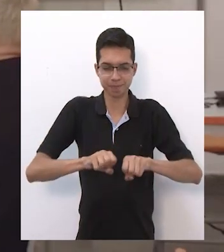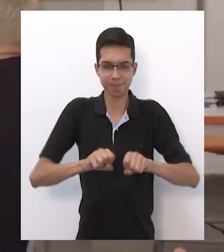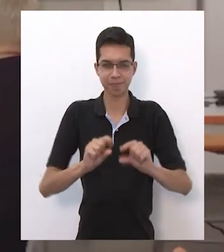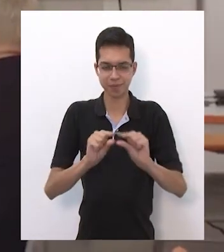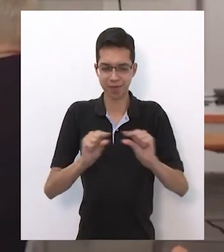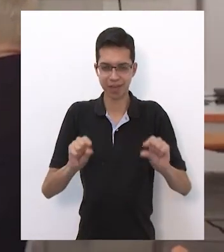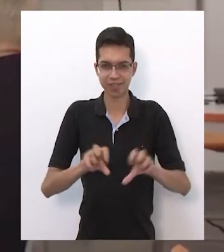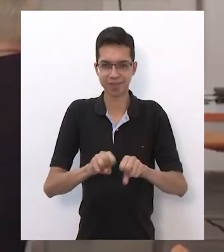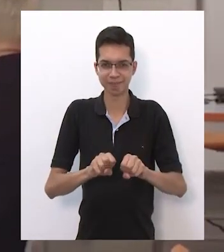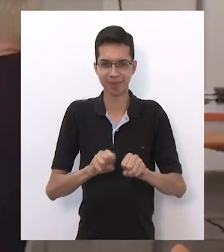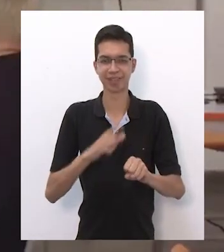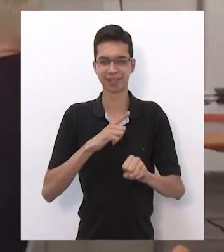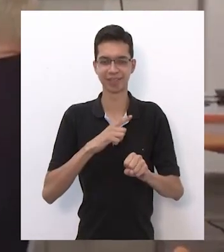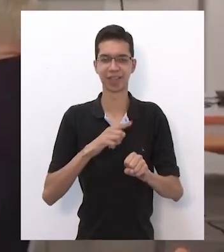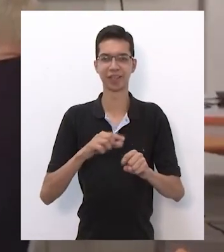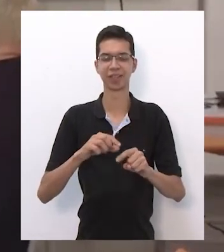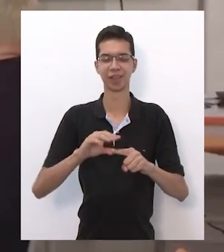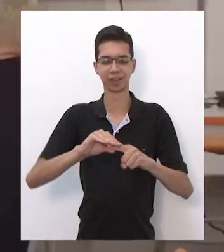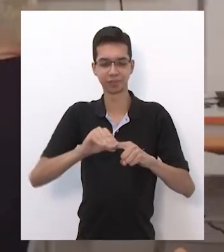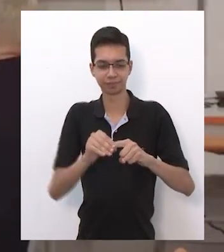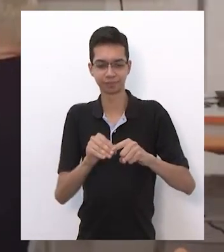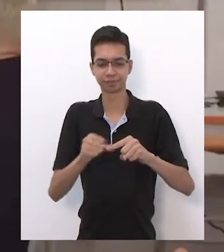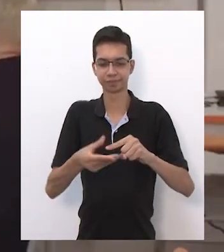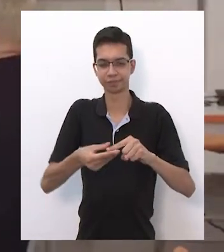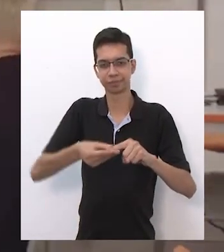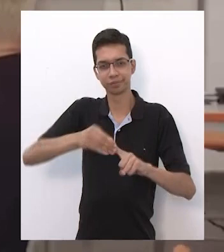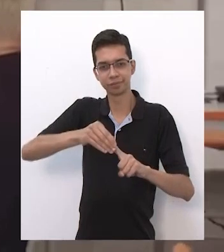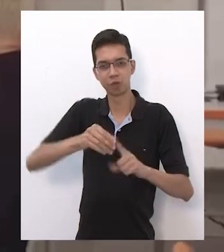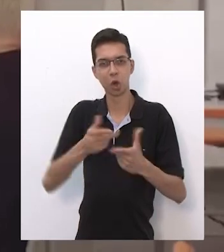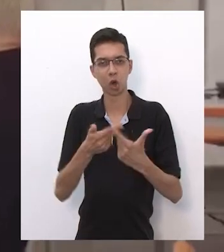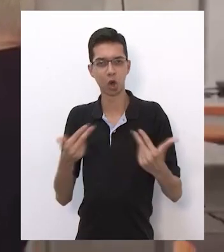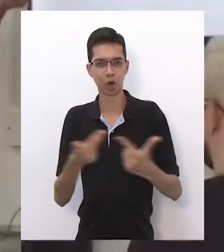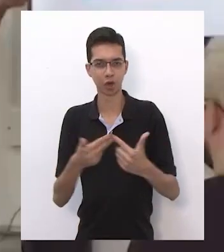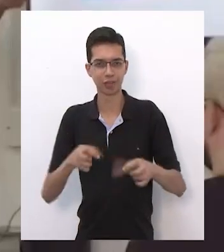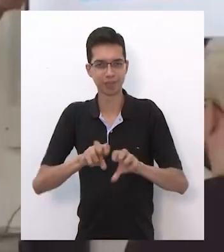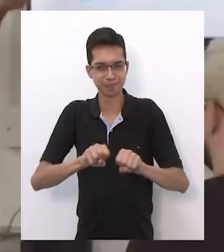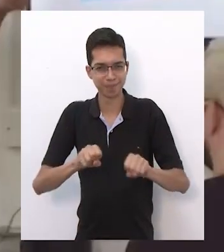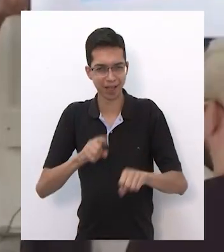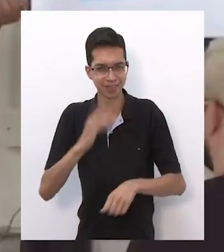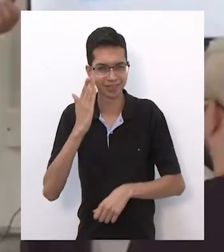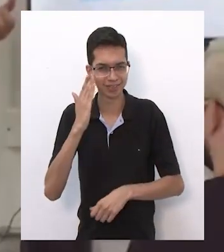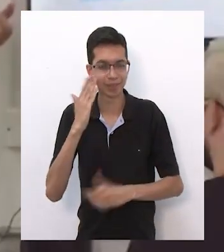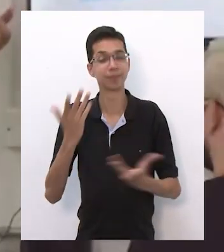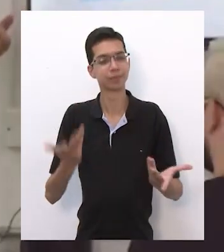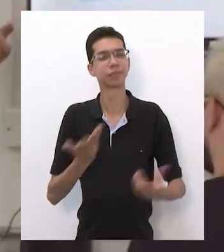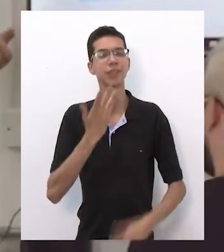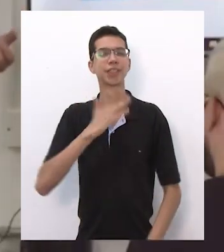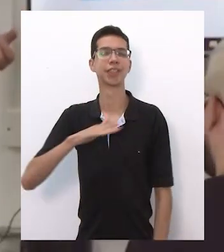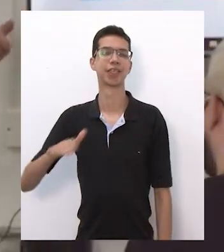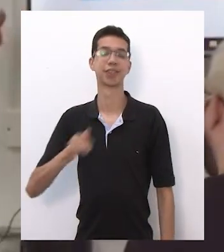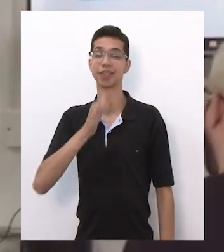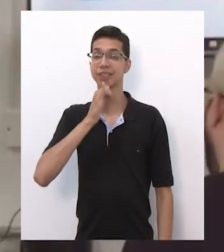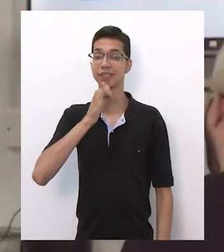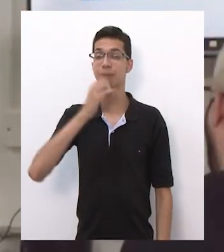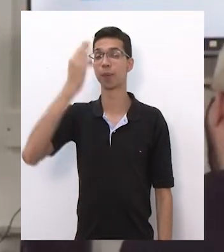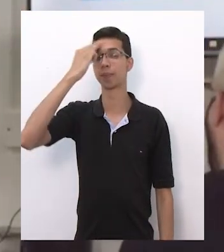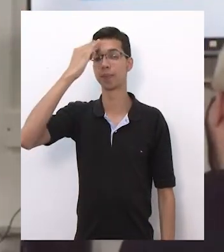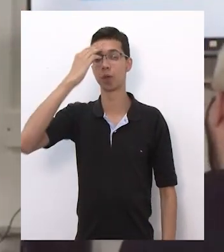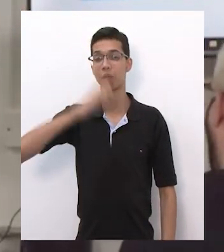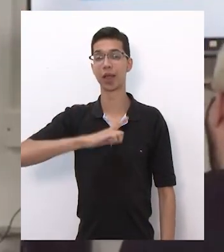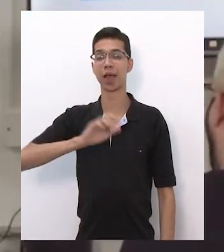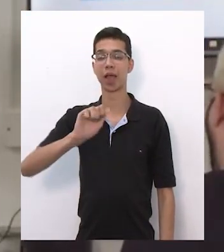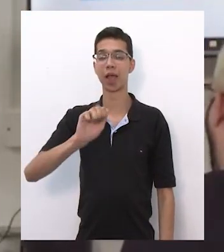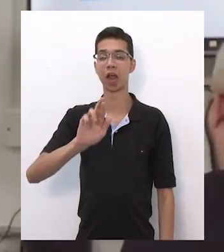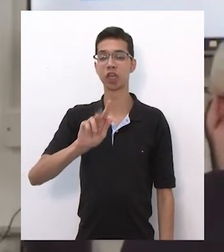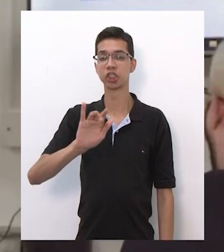diversos trabalhos que eu fazia, eu me lembro ainda hoje, memórias afetivas que ficam, de trabalho, por exemplo, com argila, e